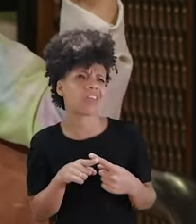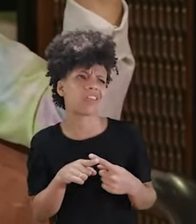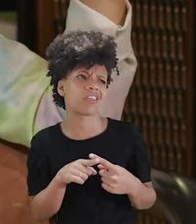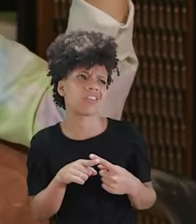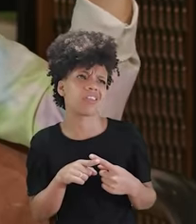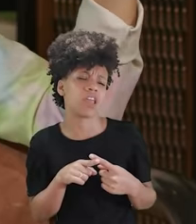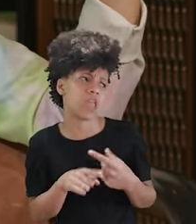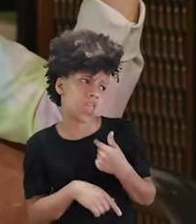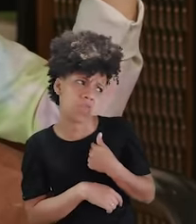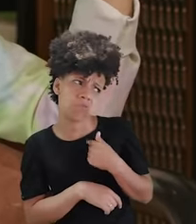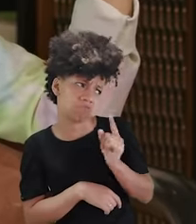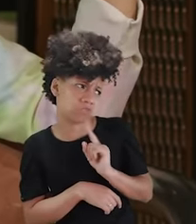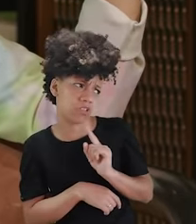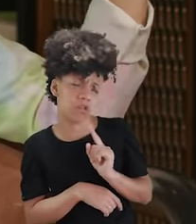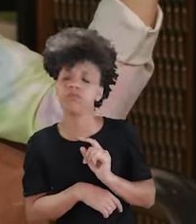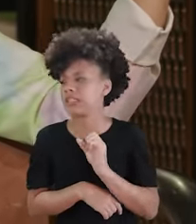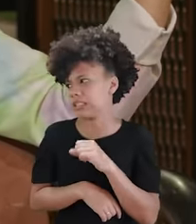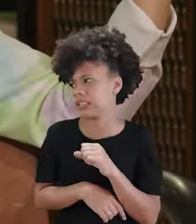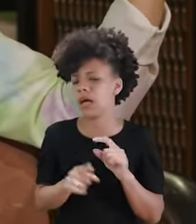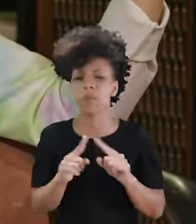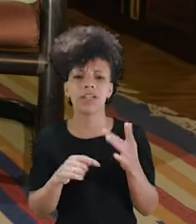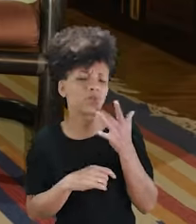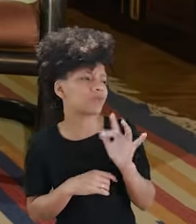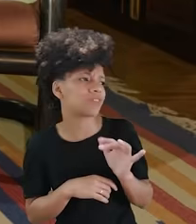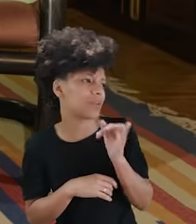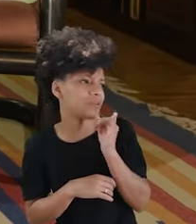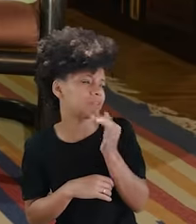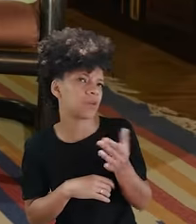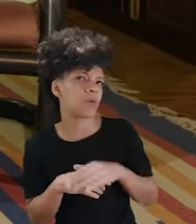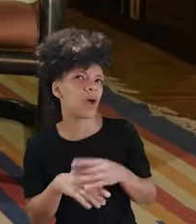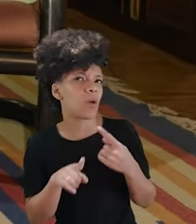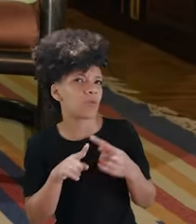tu acha que nesse caso eles queriam mais jogar boba no chefes